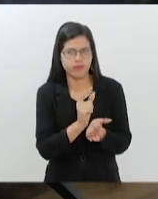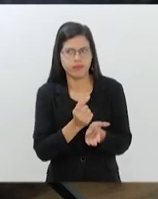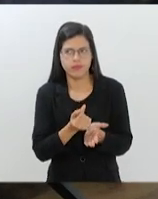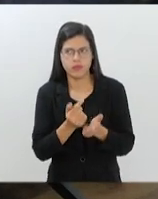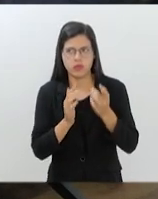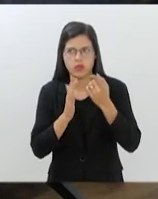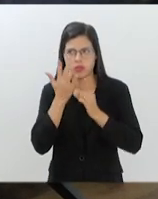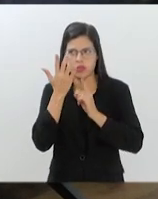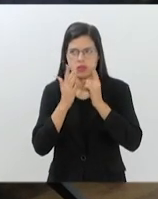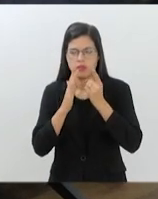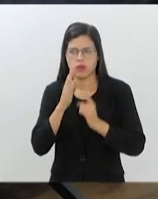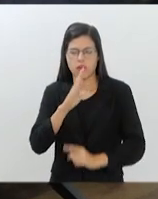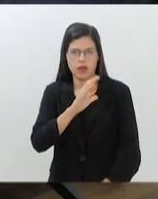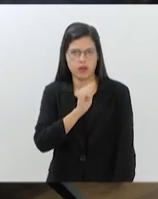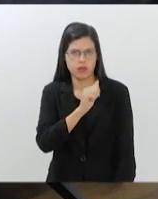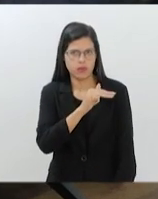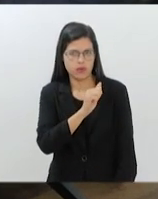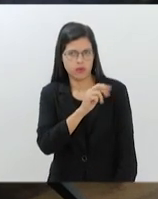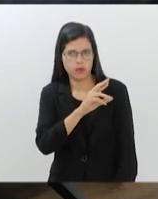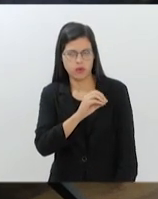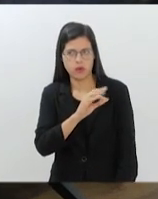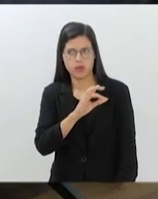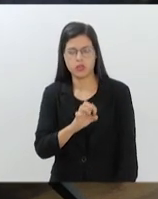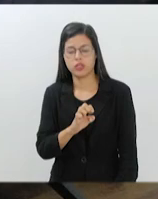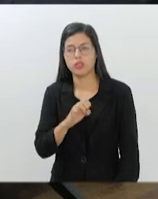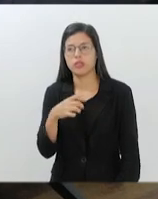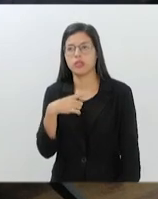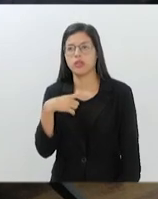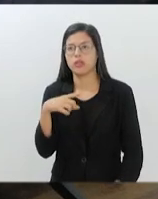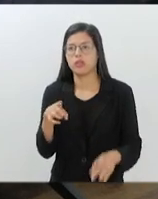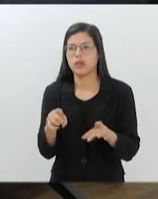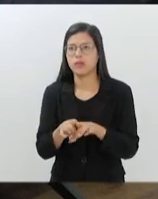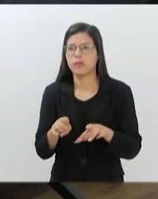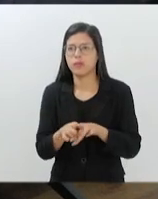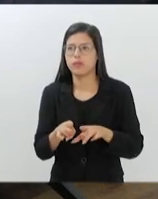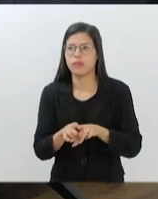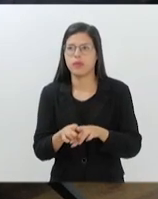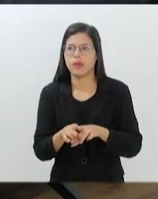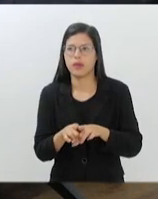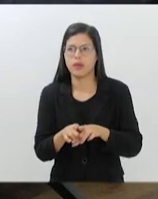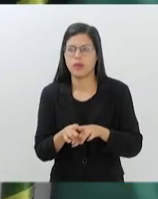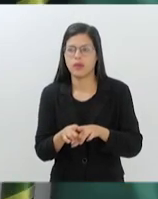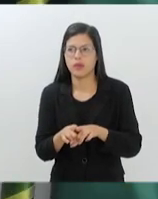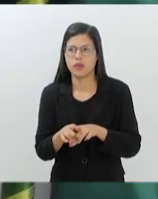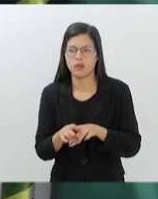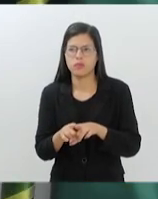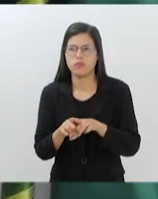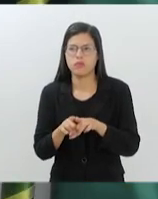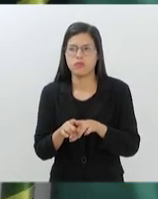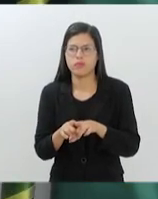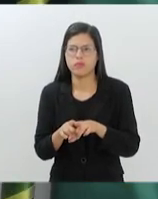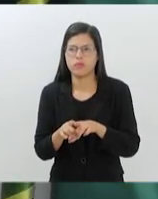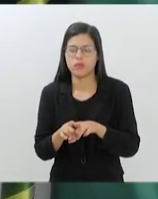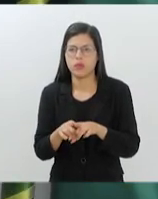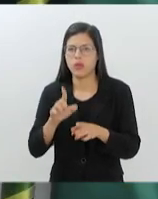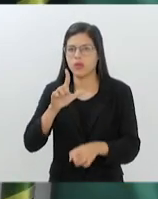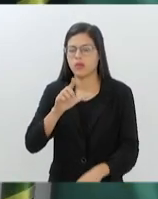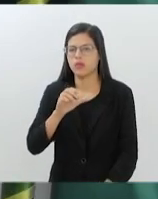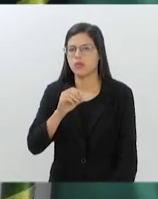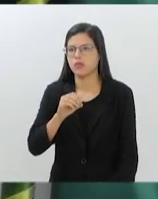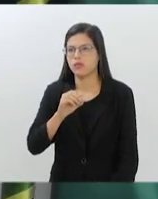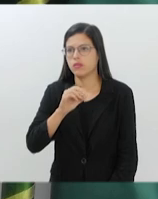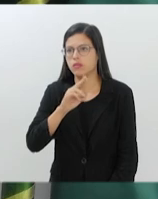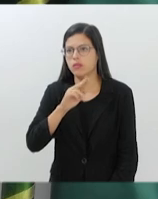para o camarote né Aí eu tenho aqui a a contrapartida que contém a plac cedai lauge exclusivo no terceiro